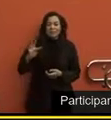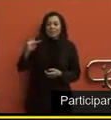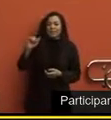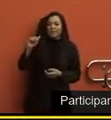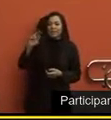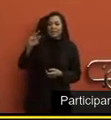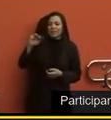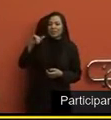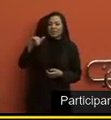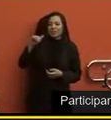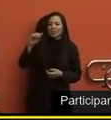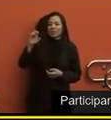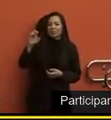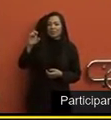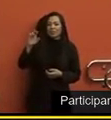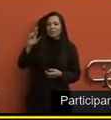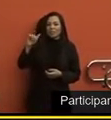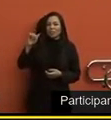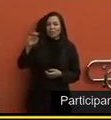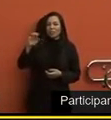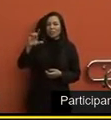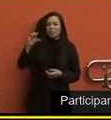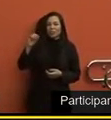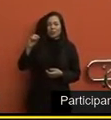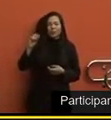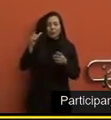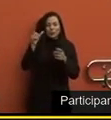Tatiane Rabelo Gonçalves.